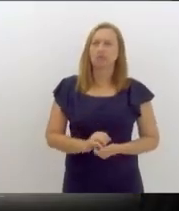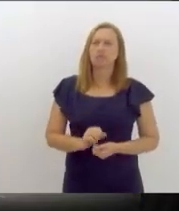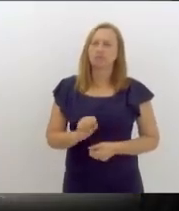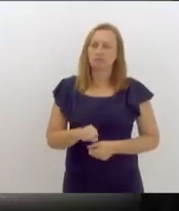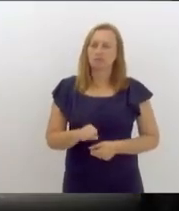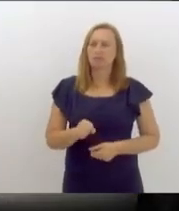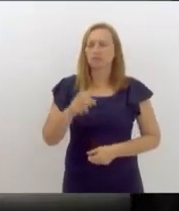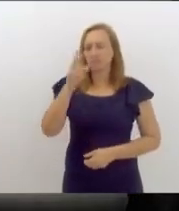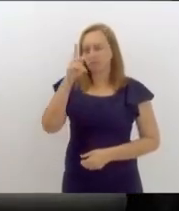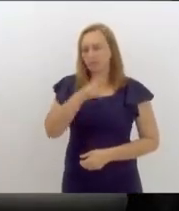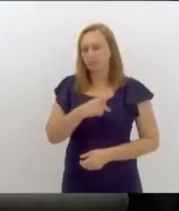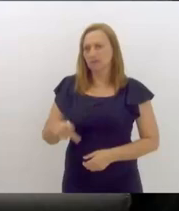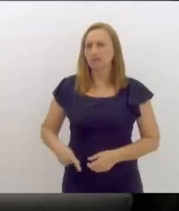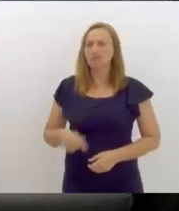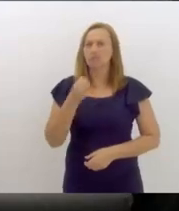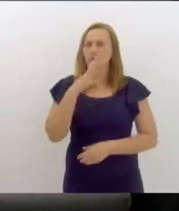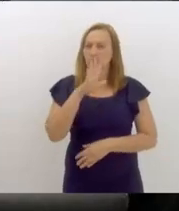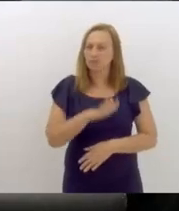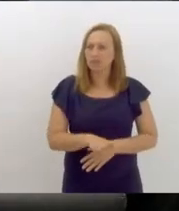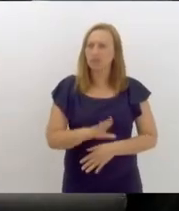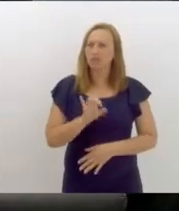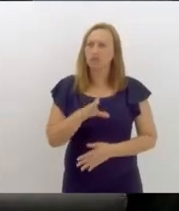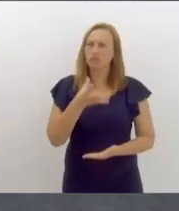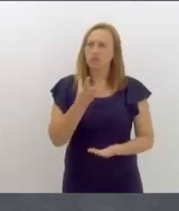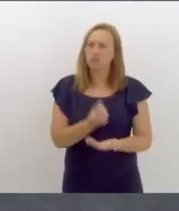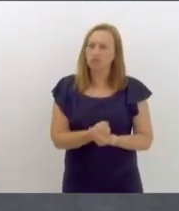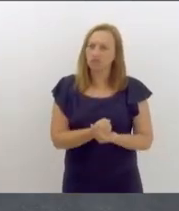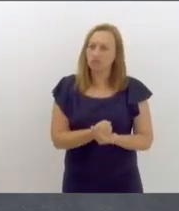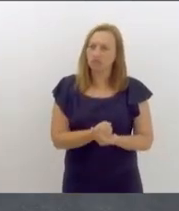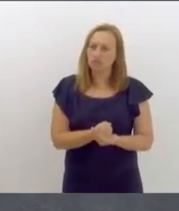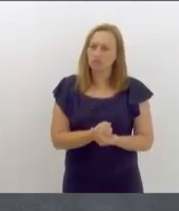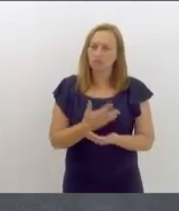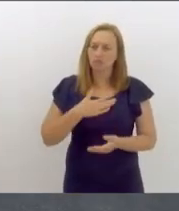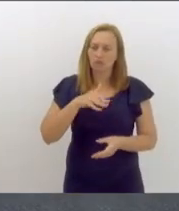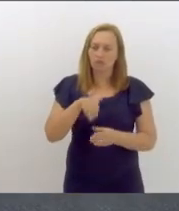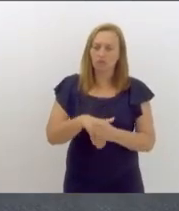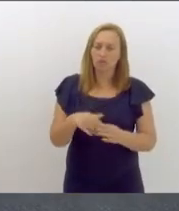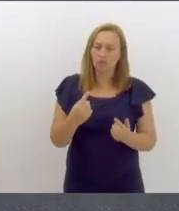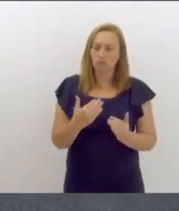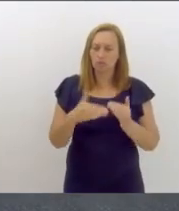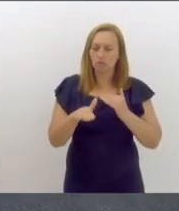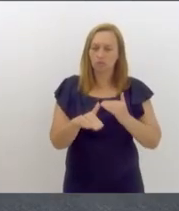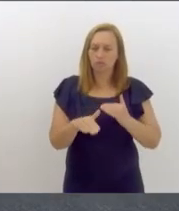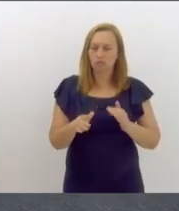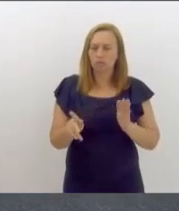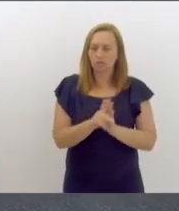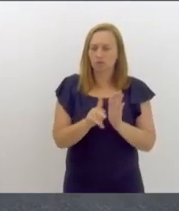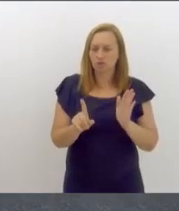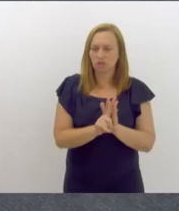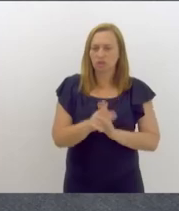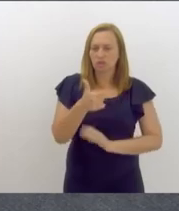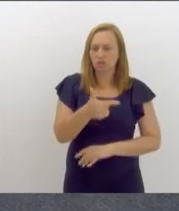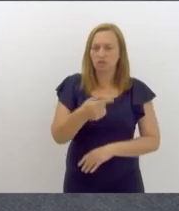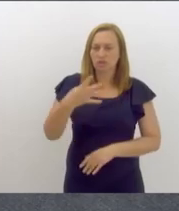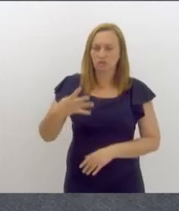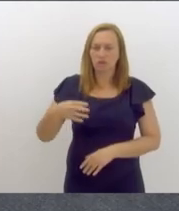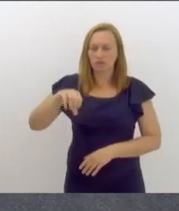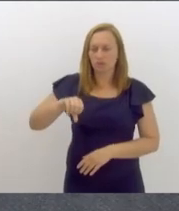ordem Presidente Boa tarde só para registrar por gentileza o meu voto contrário ao projeto de leis